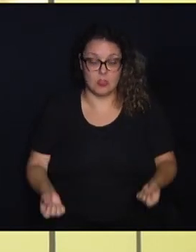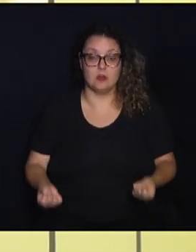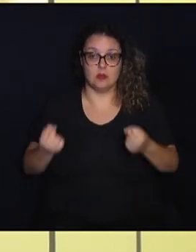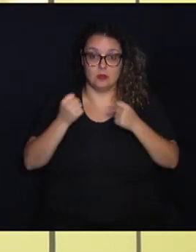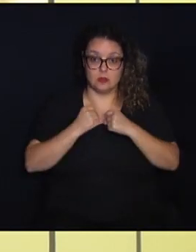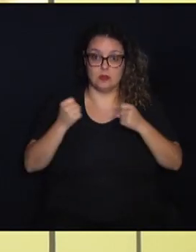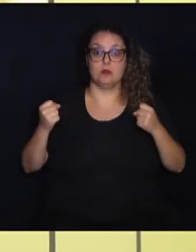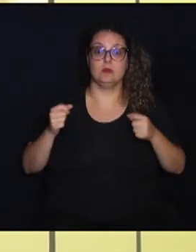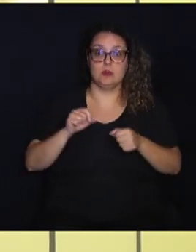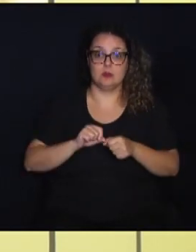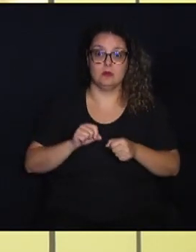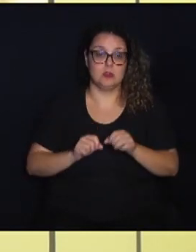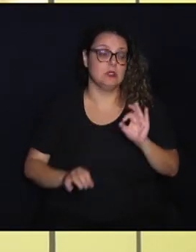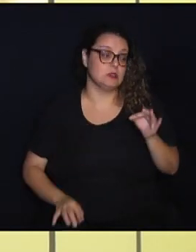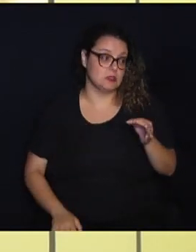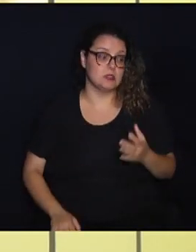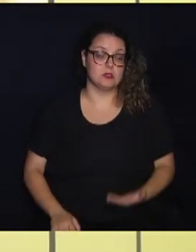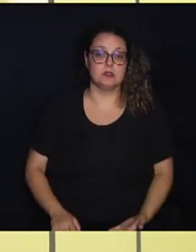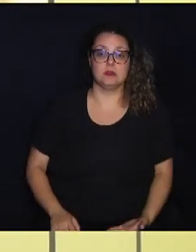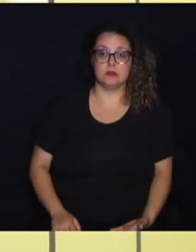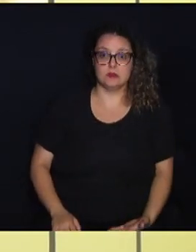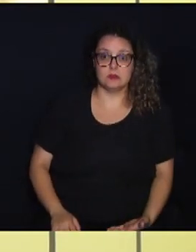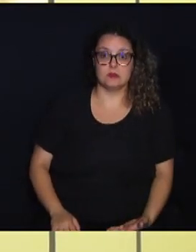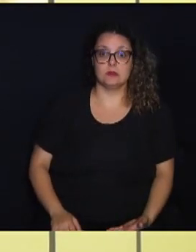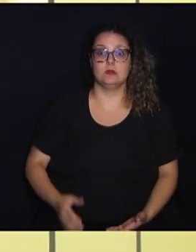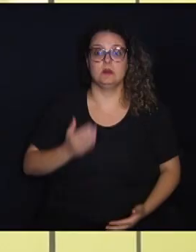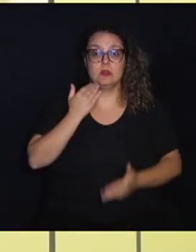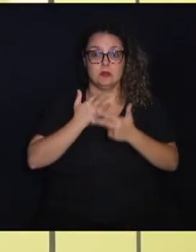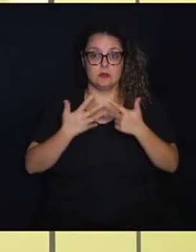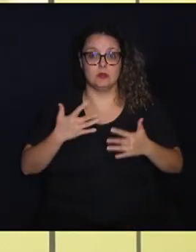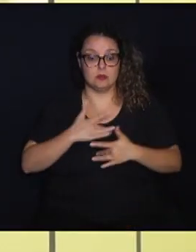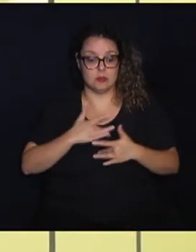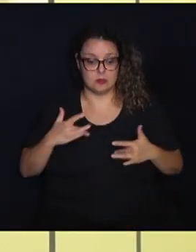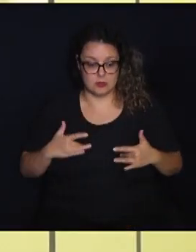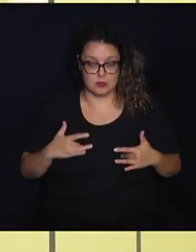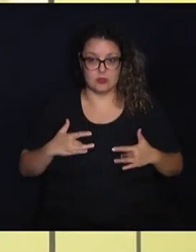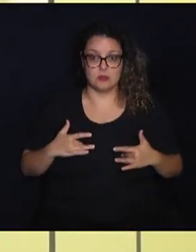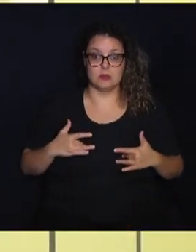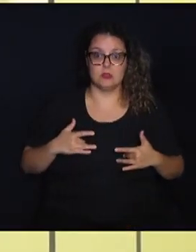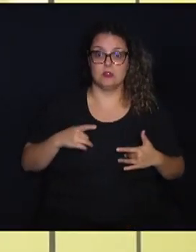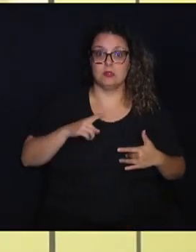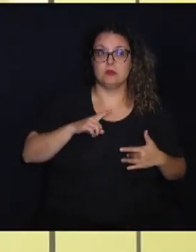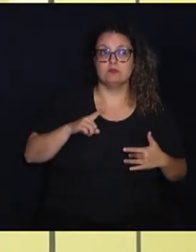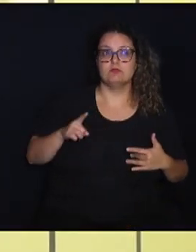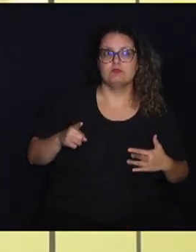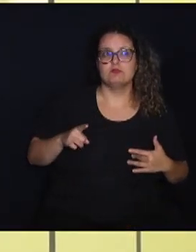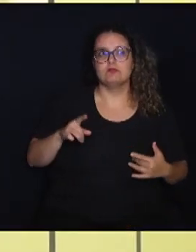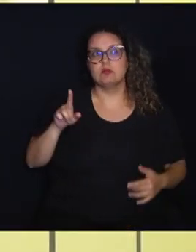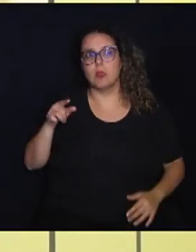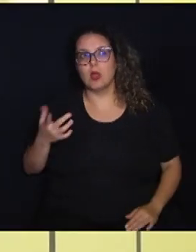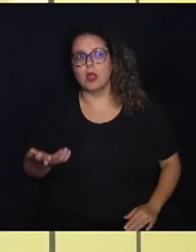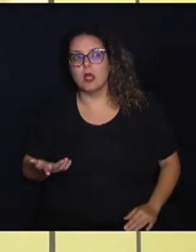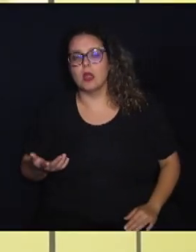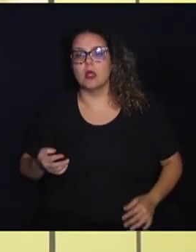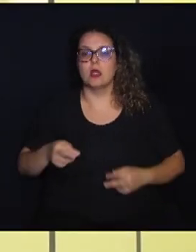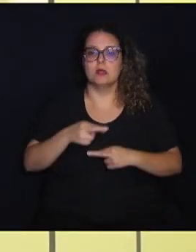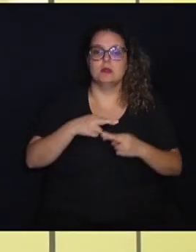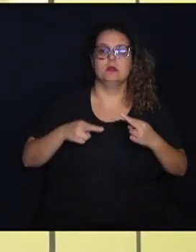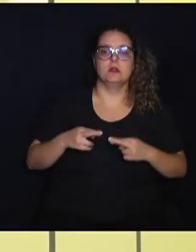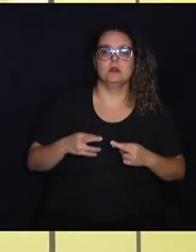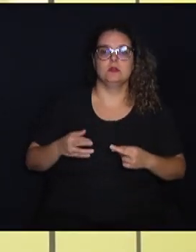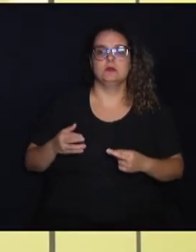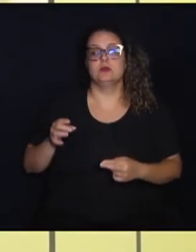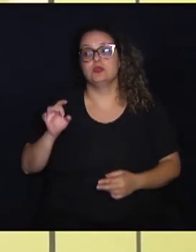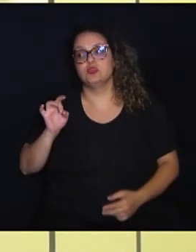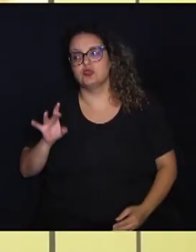física, né? Certo. Então, uma alimentação saudável não está mais sendo ligado só à perda de